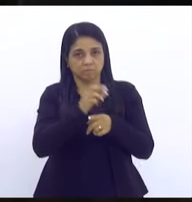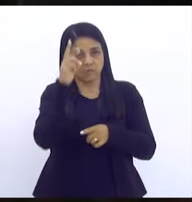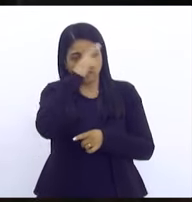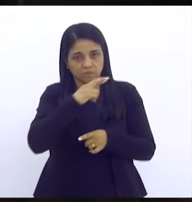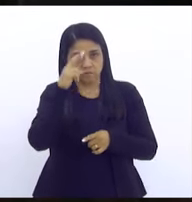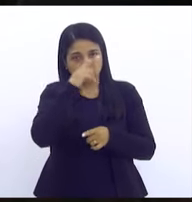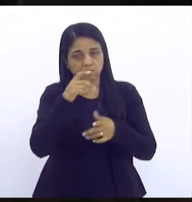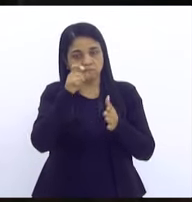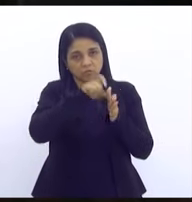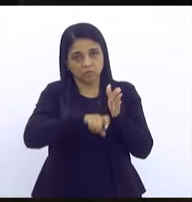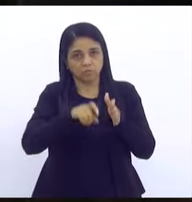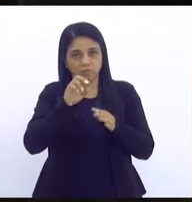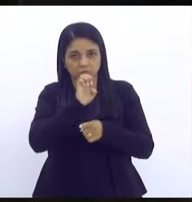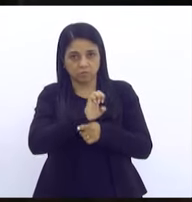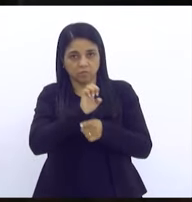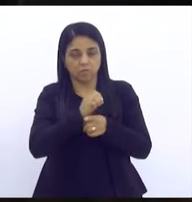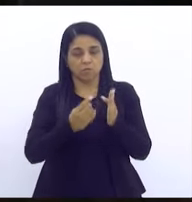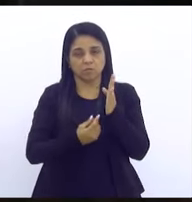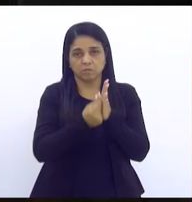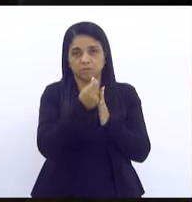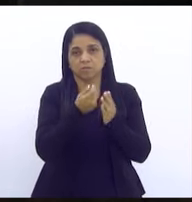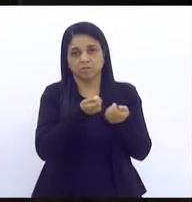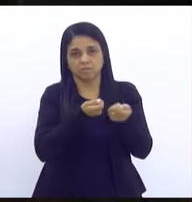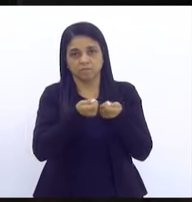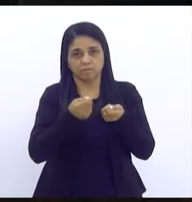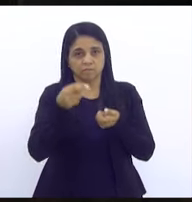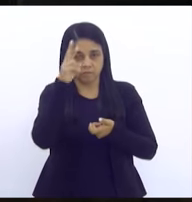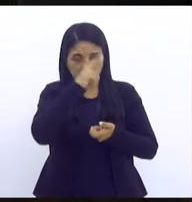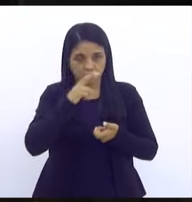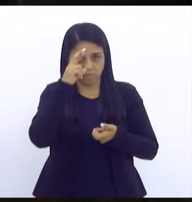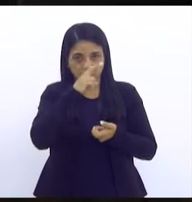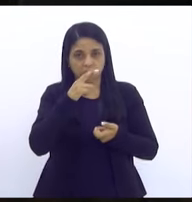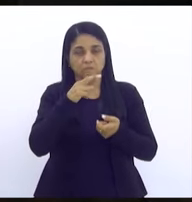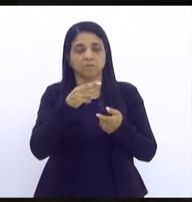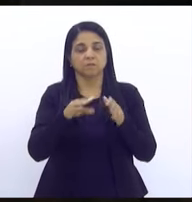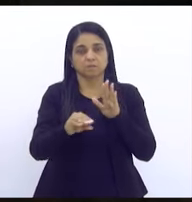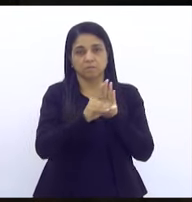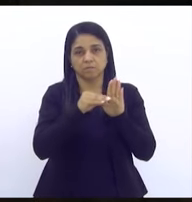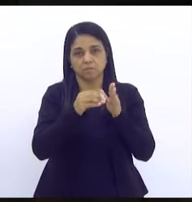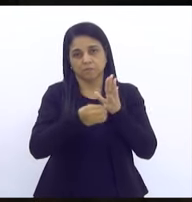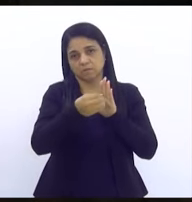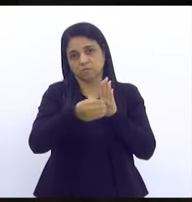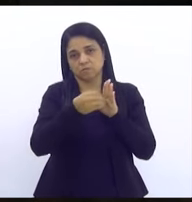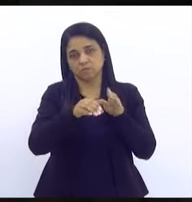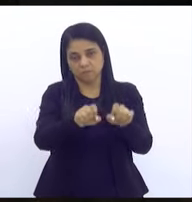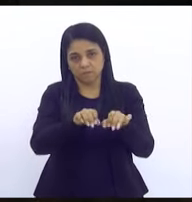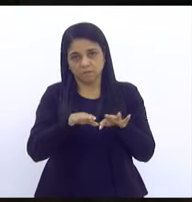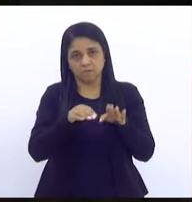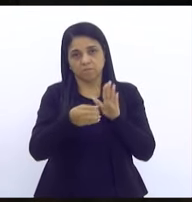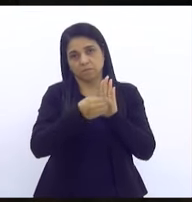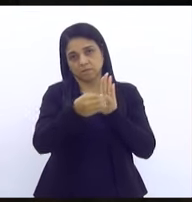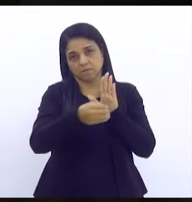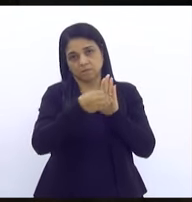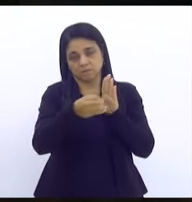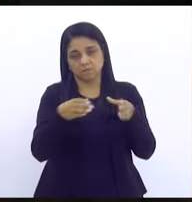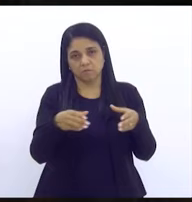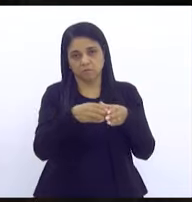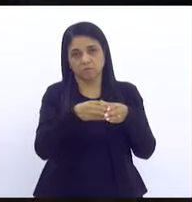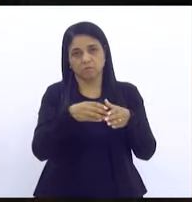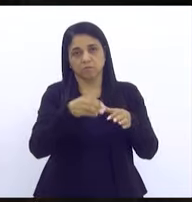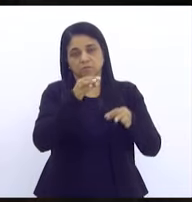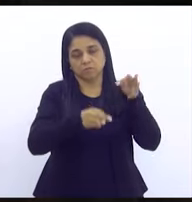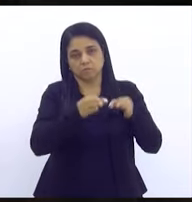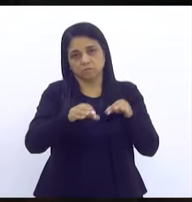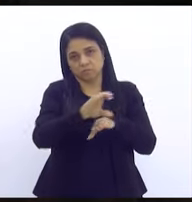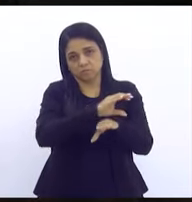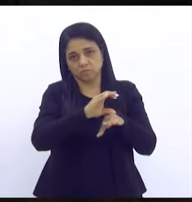Tributos Estaduais e de Orçamento, Finanças, Fiscalização Financeira e Controle das Emendas de Plenário. Para emitir parecer pela Comissão de Constituição